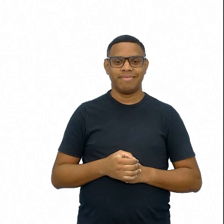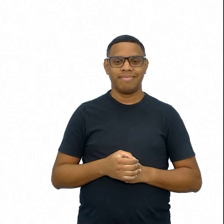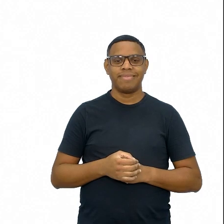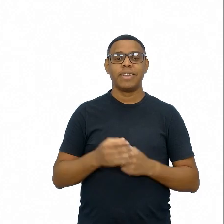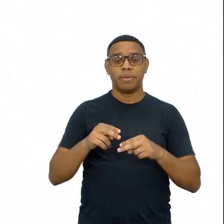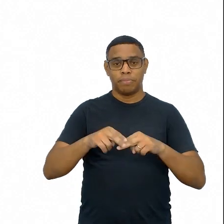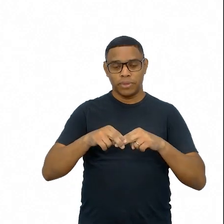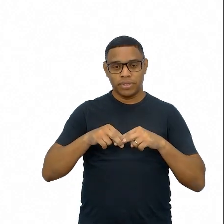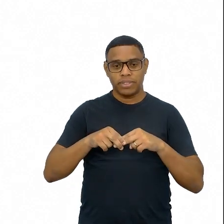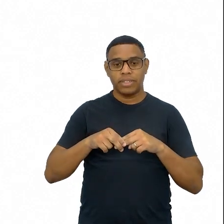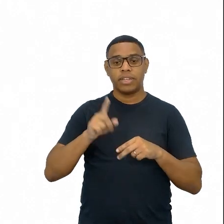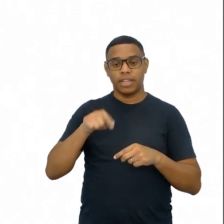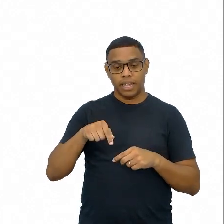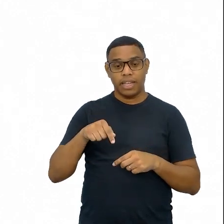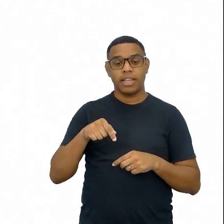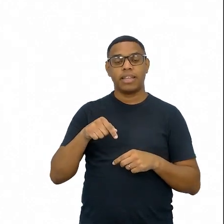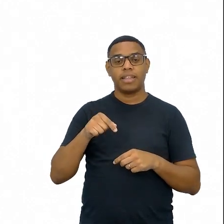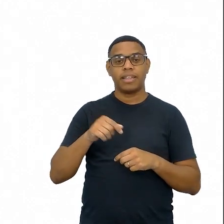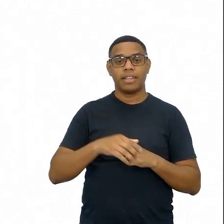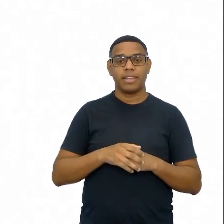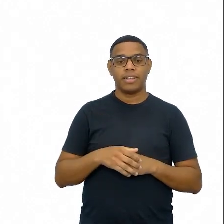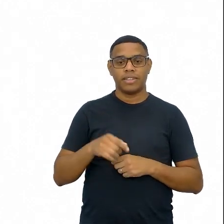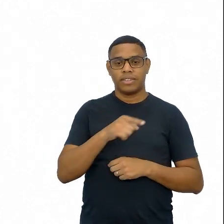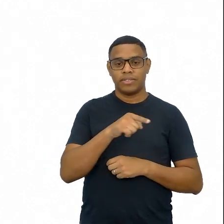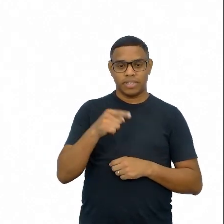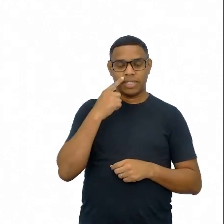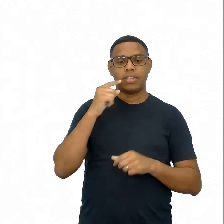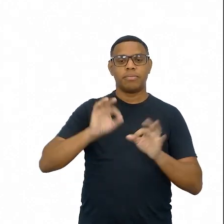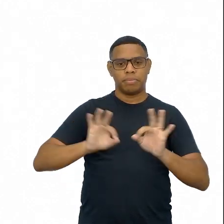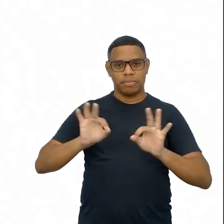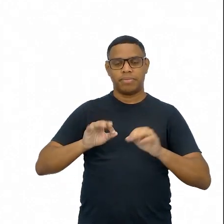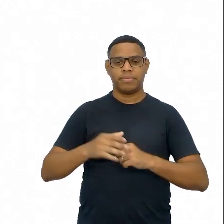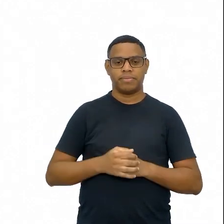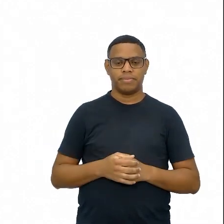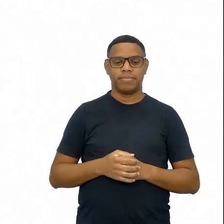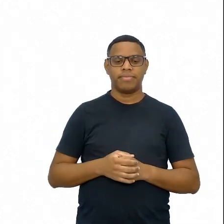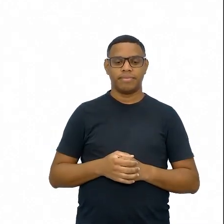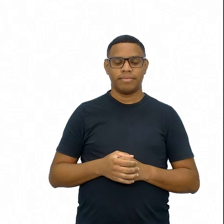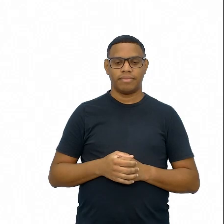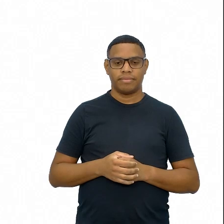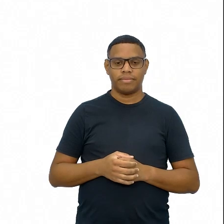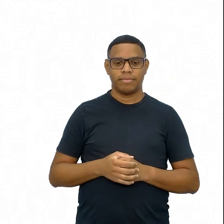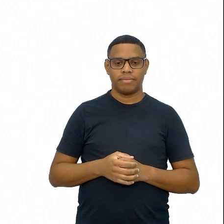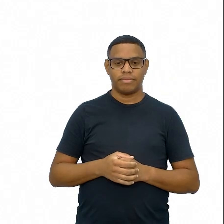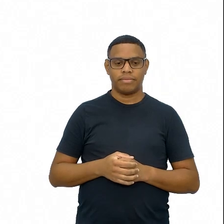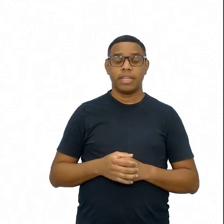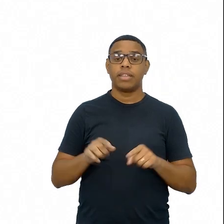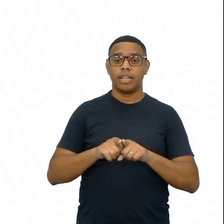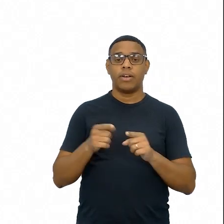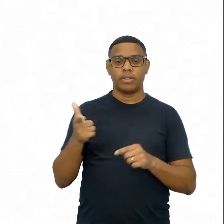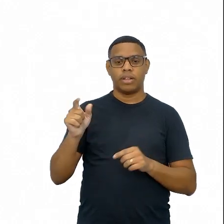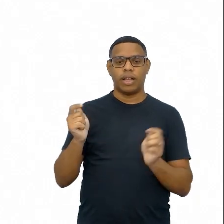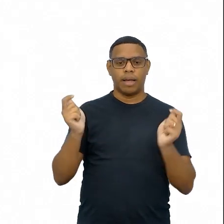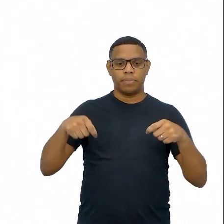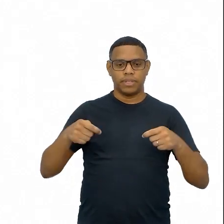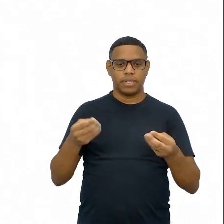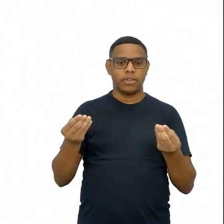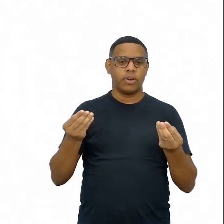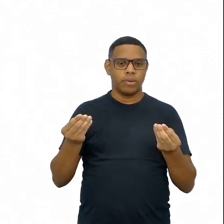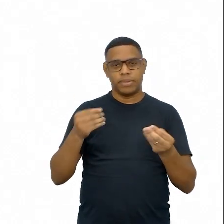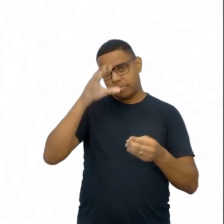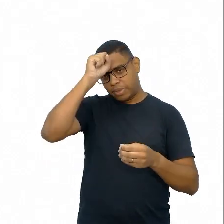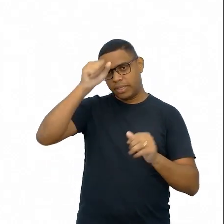e, no caso aqui, uma delas, né, como exemplo, nós trouxemos essa. essas duas habilidades que nós comentamos. Então,